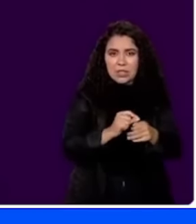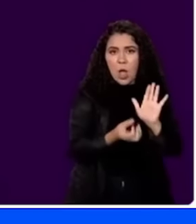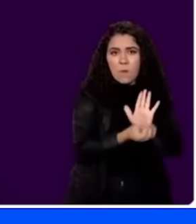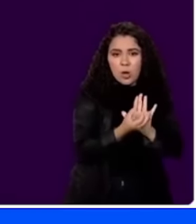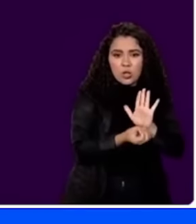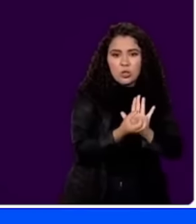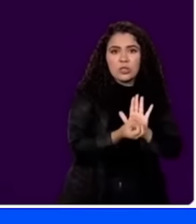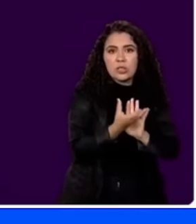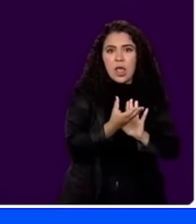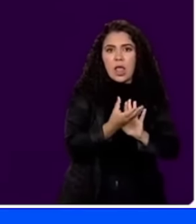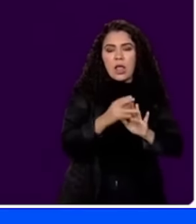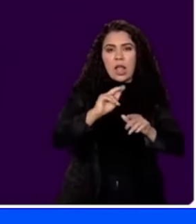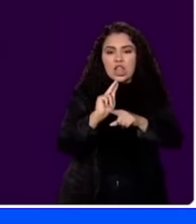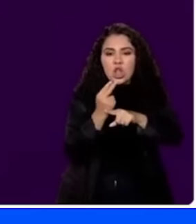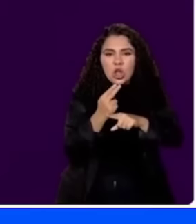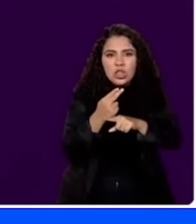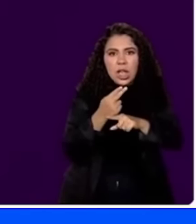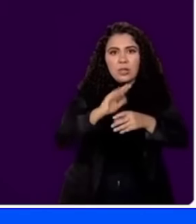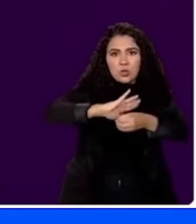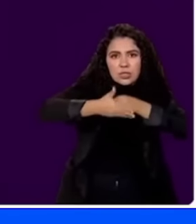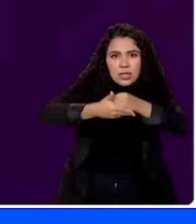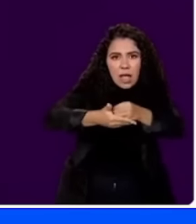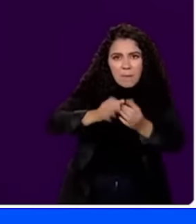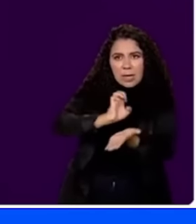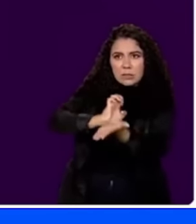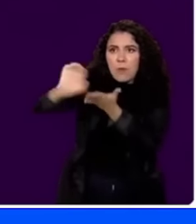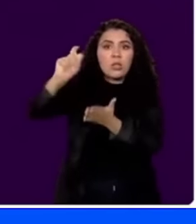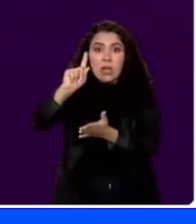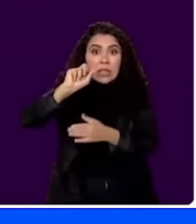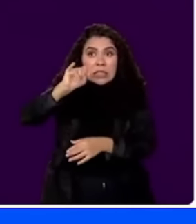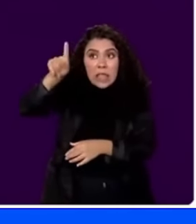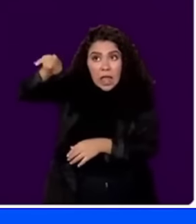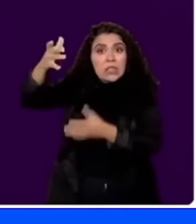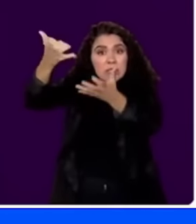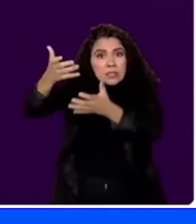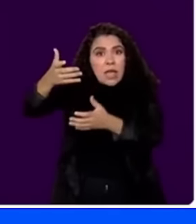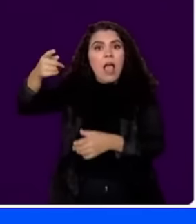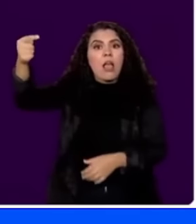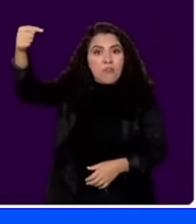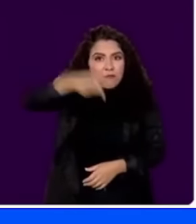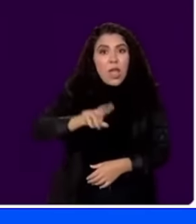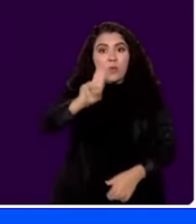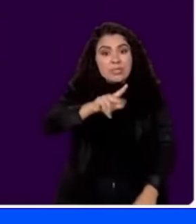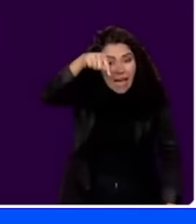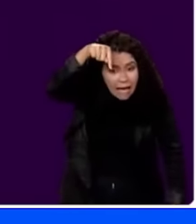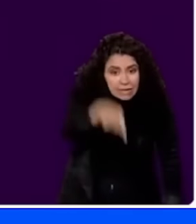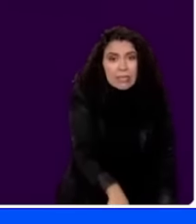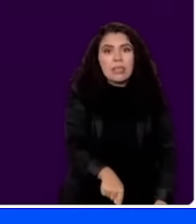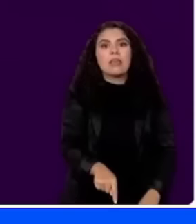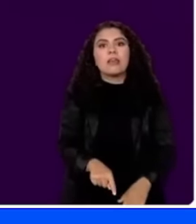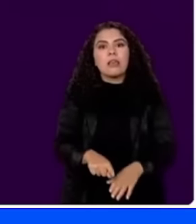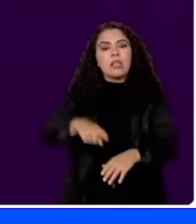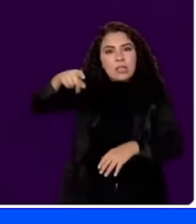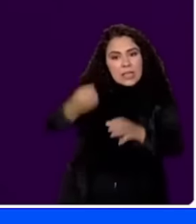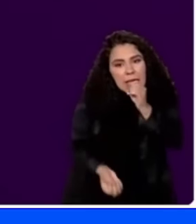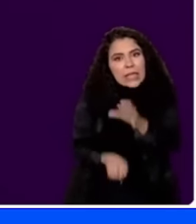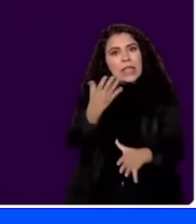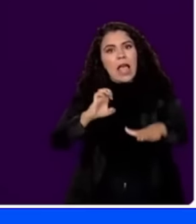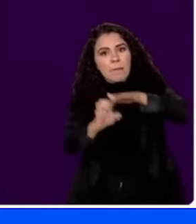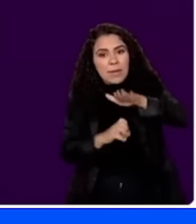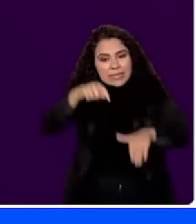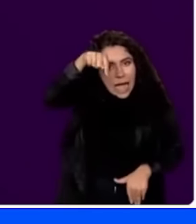para exportar para eles, não. Se quiser, eles vão utilizar a energia verde aqui, trazendo emprego para cá,